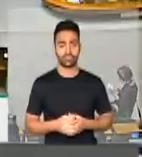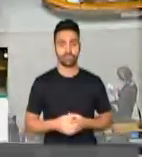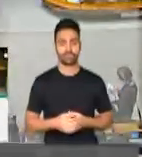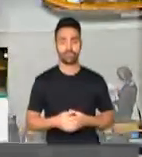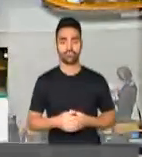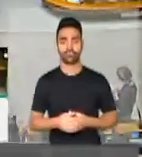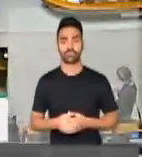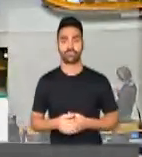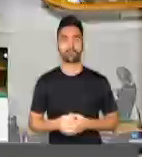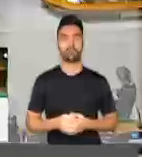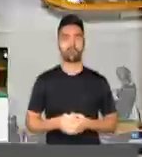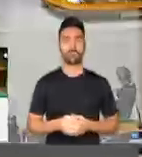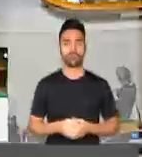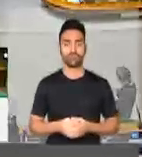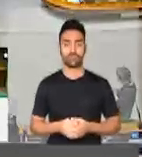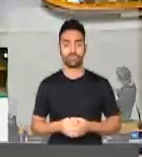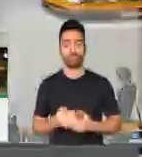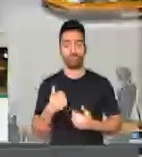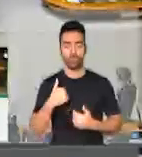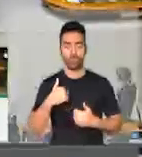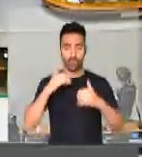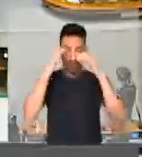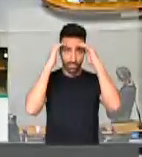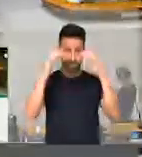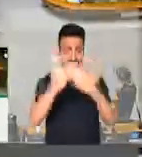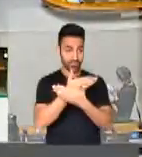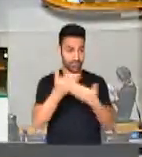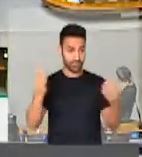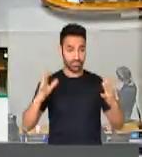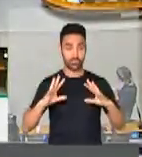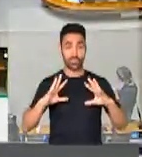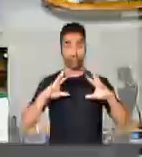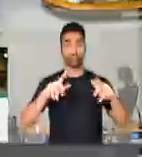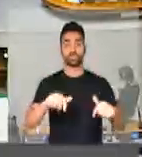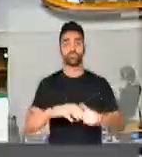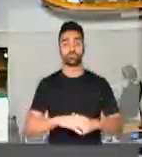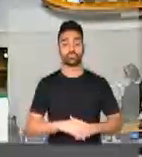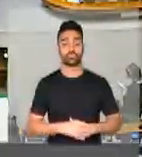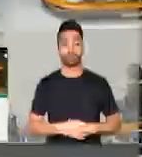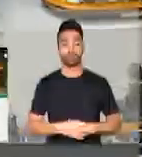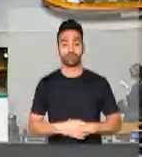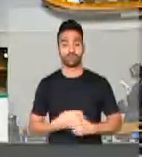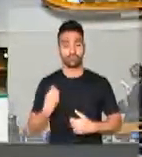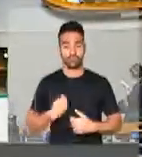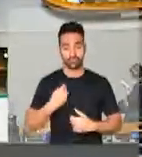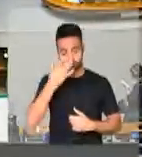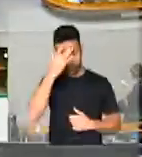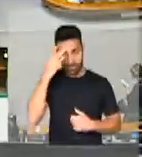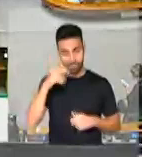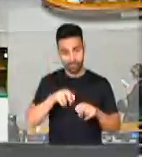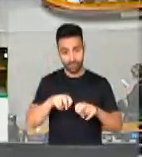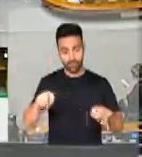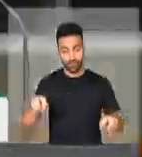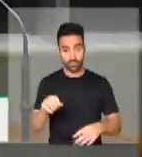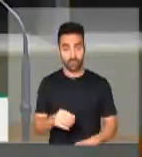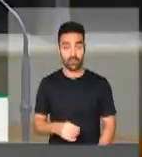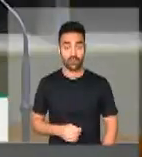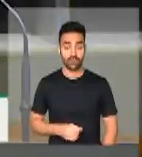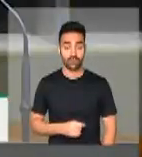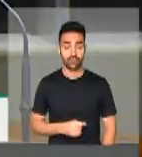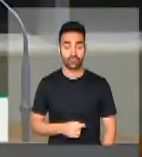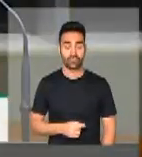expressar aqui o meu profundo respeito a todos e a todas que compõem a mesa,